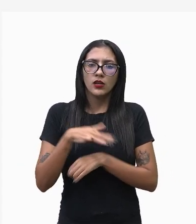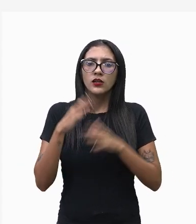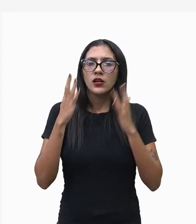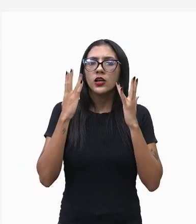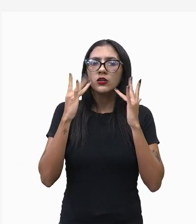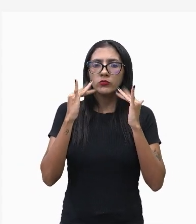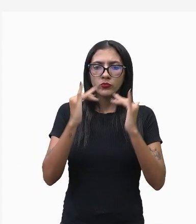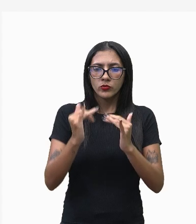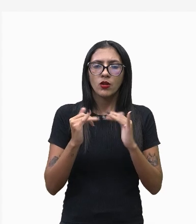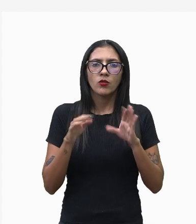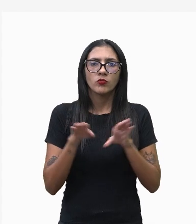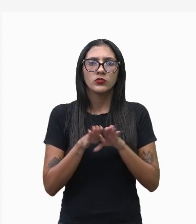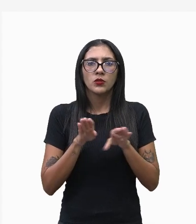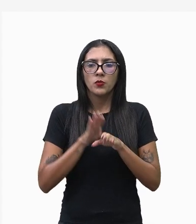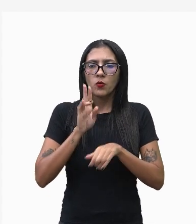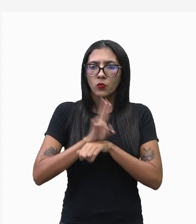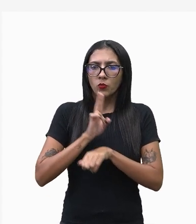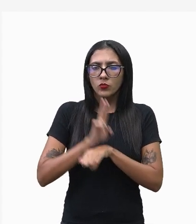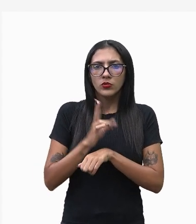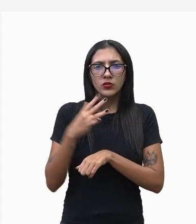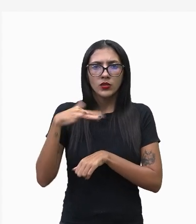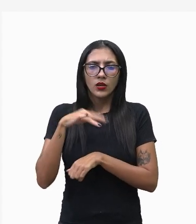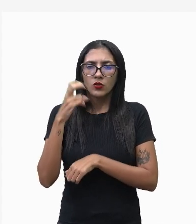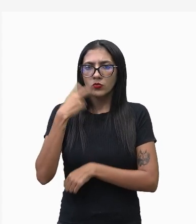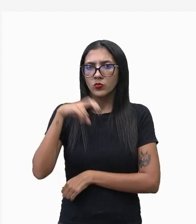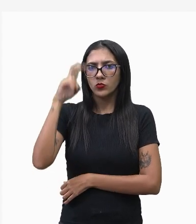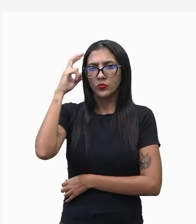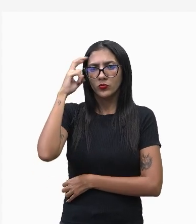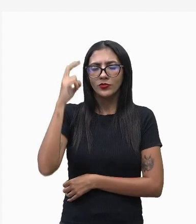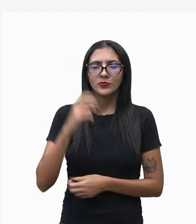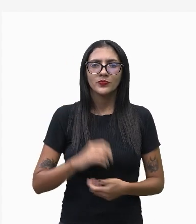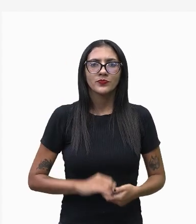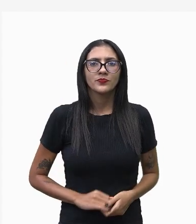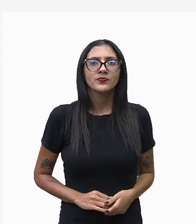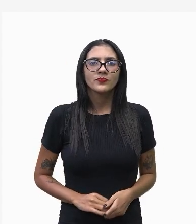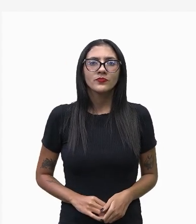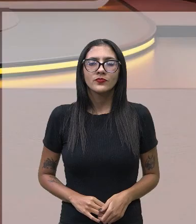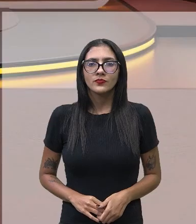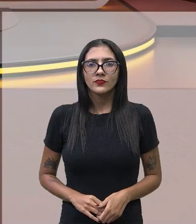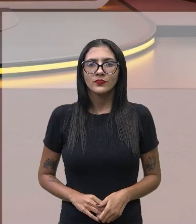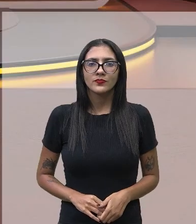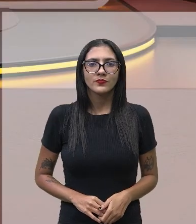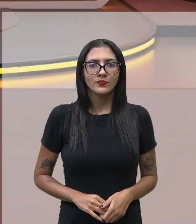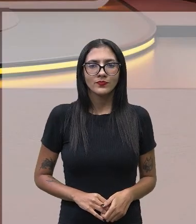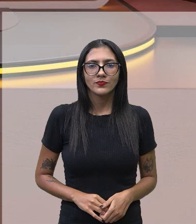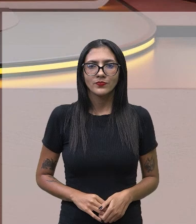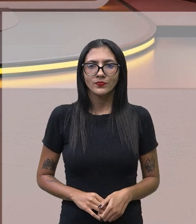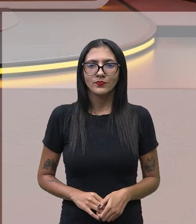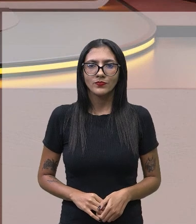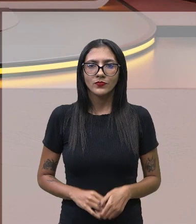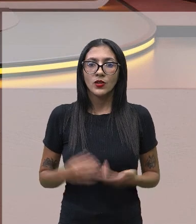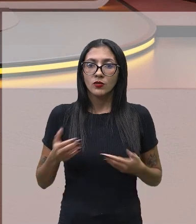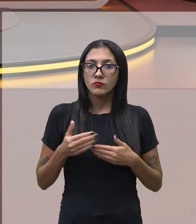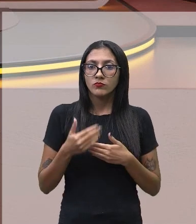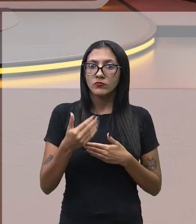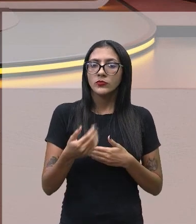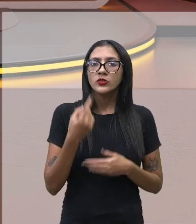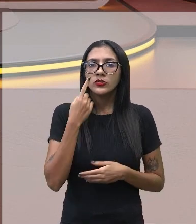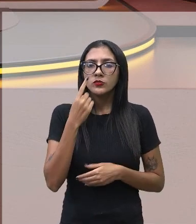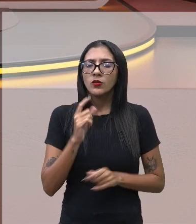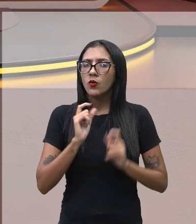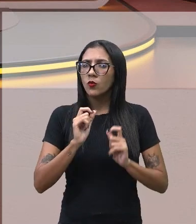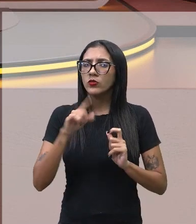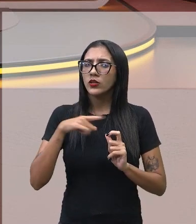e também dos recursos culturais. Agora vamos adiante e vamos dar uma olhada aqui no que